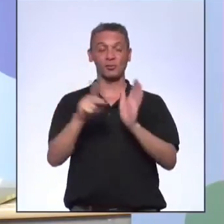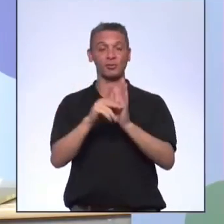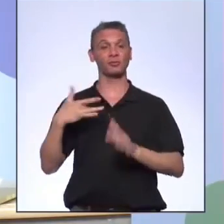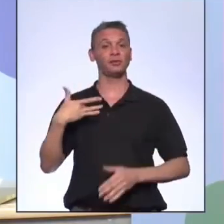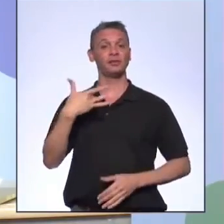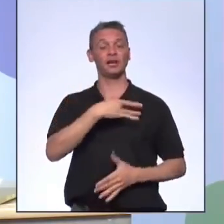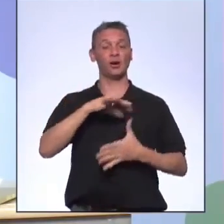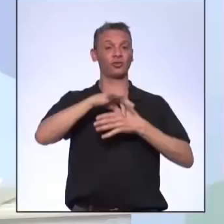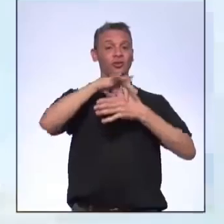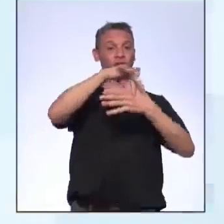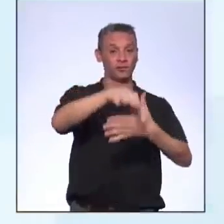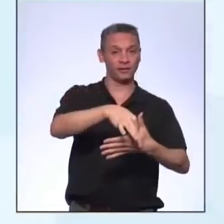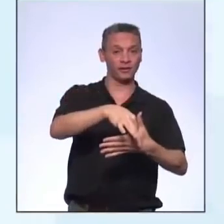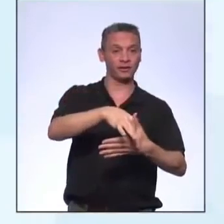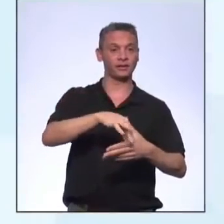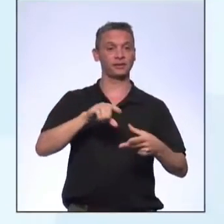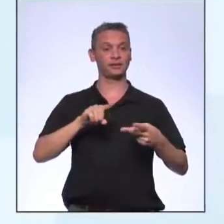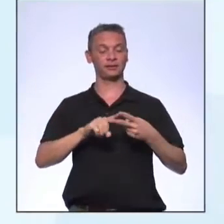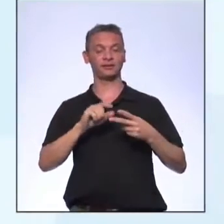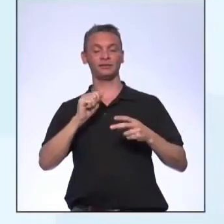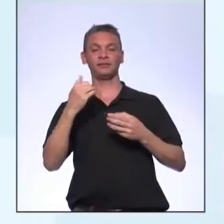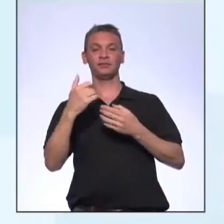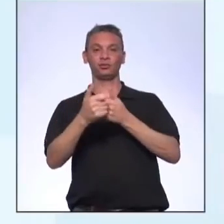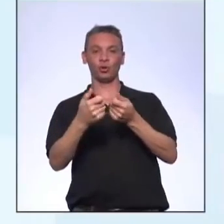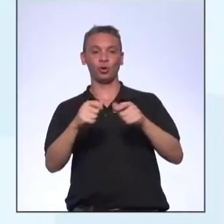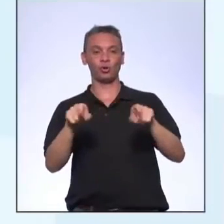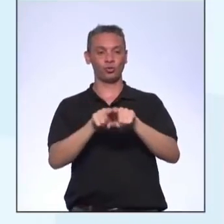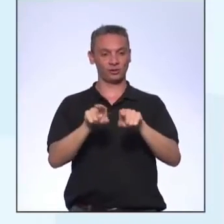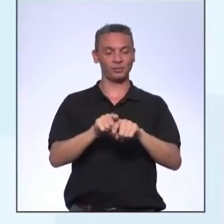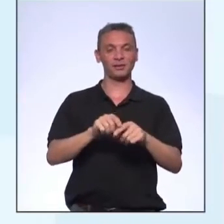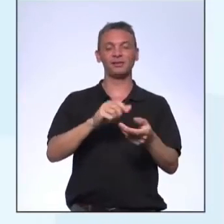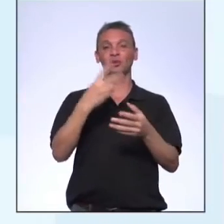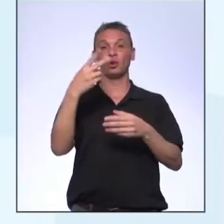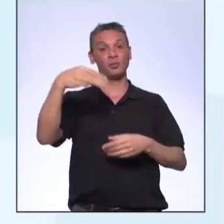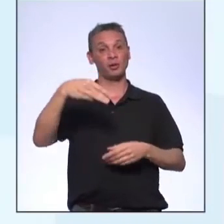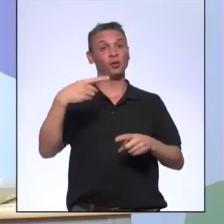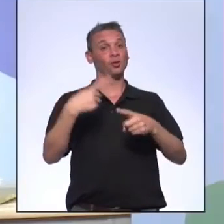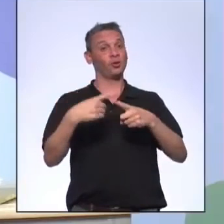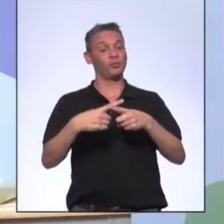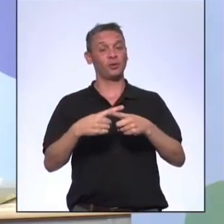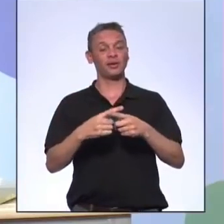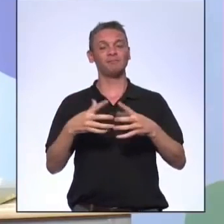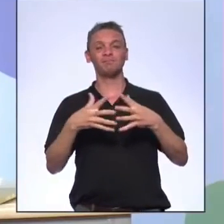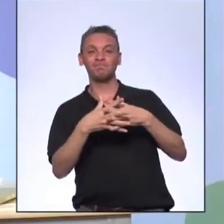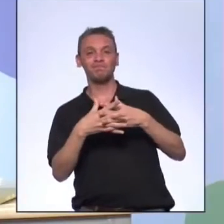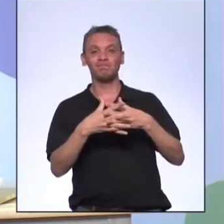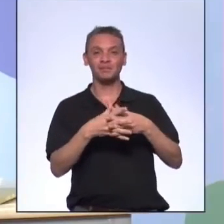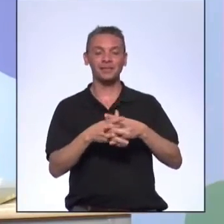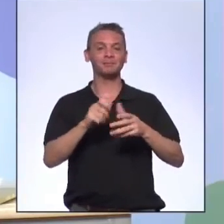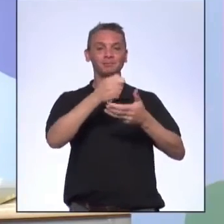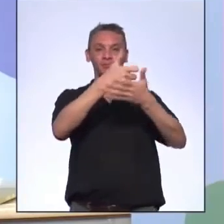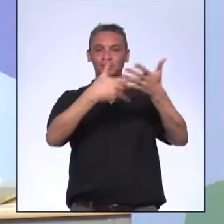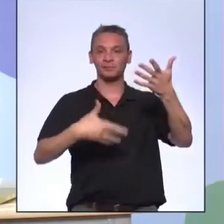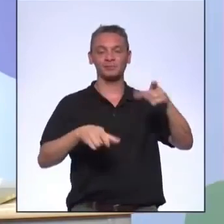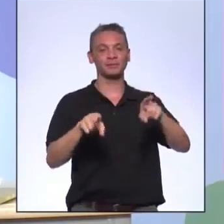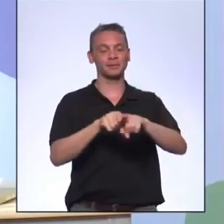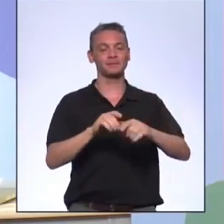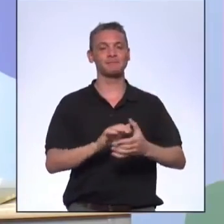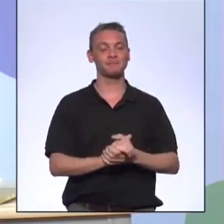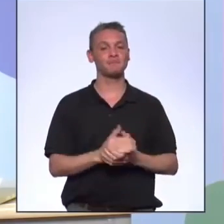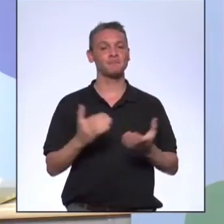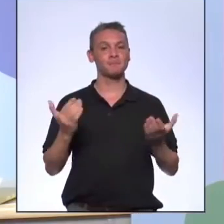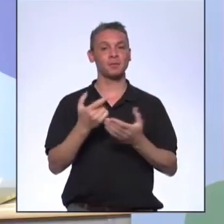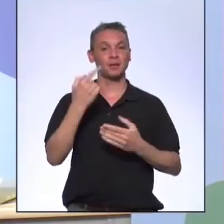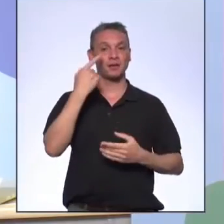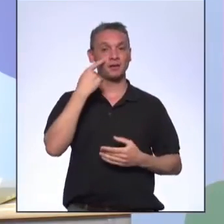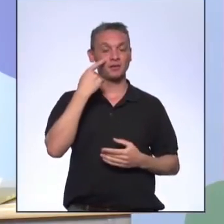é referência para você, Universo Game e assim por diante. Por isso que eu dei 2 minutos, porque às vezes acaba confundindo as coisas aqui. Então, vamos